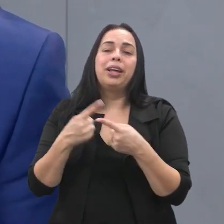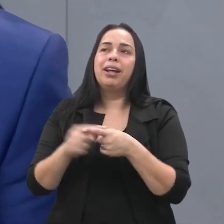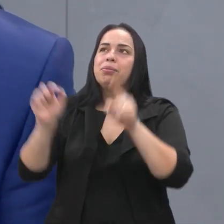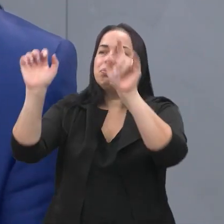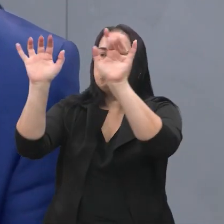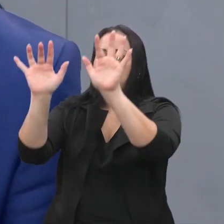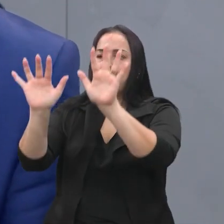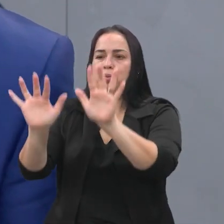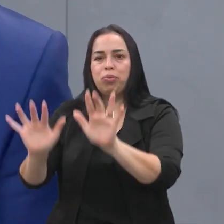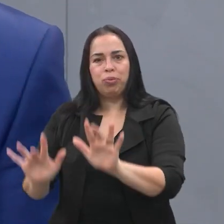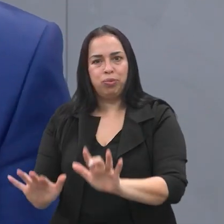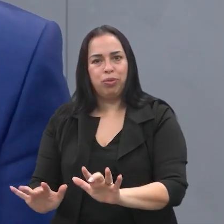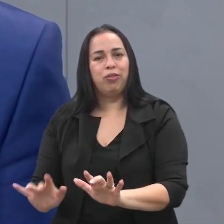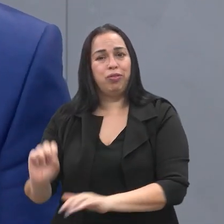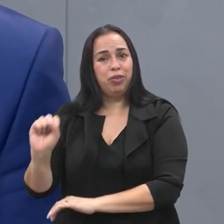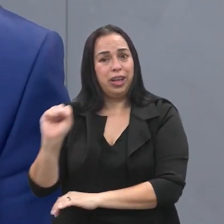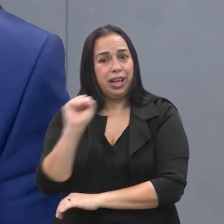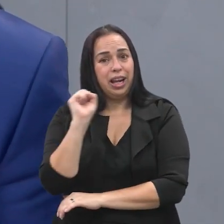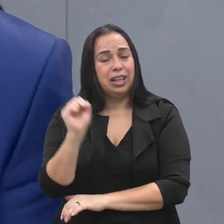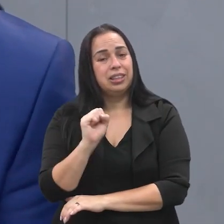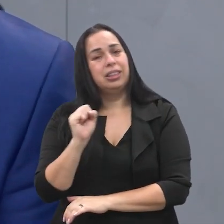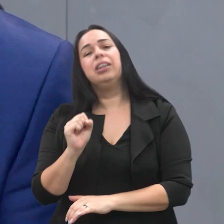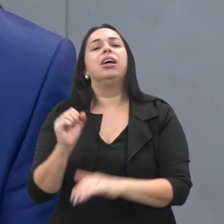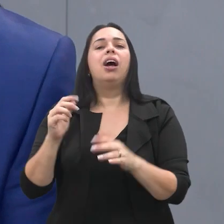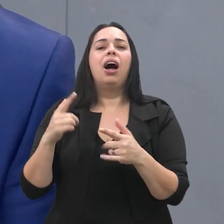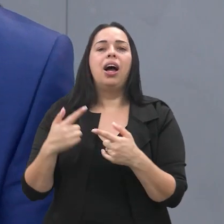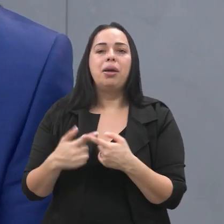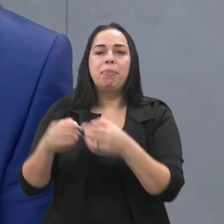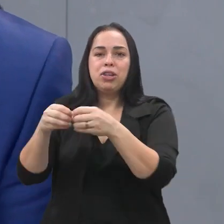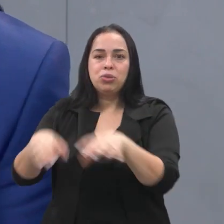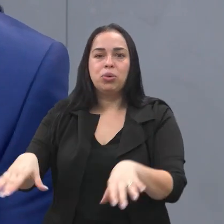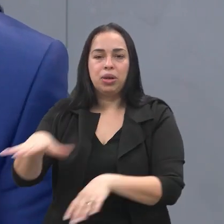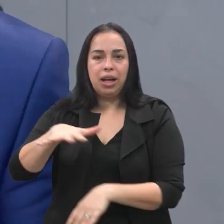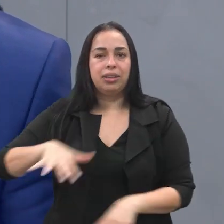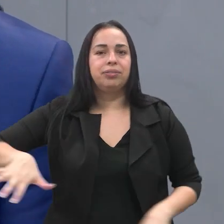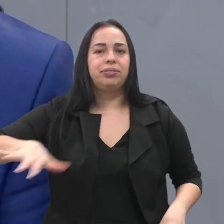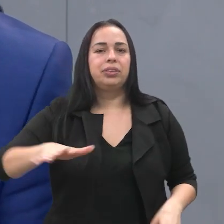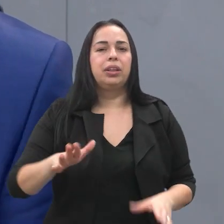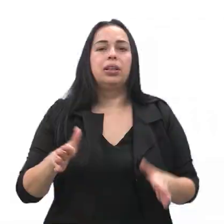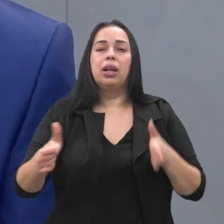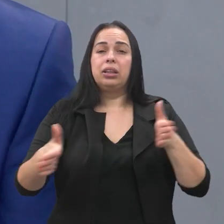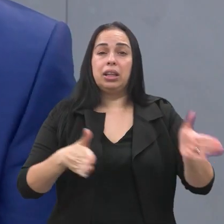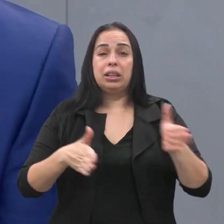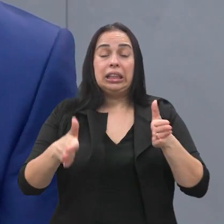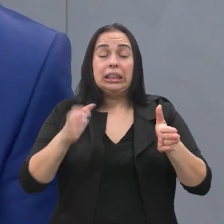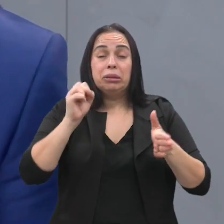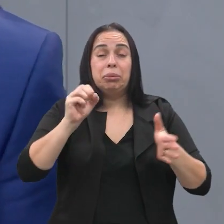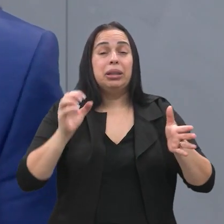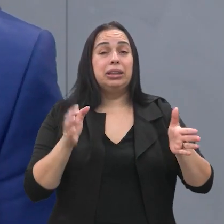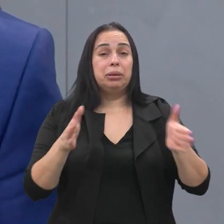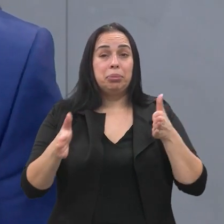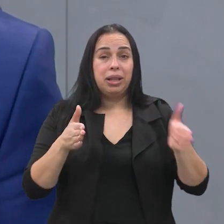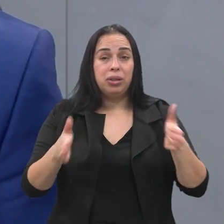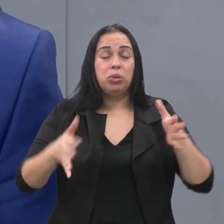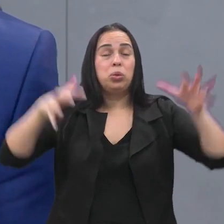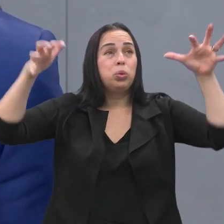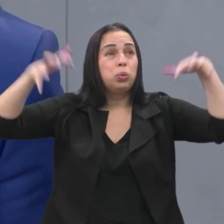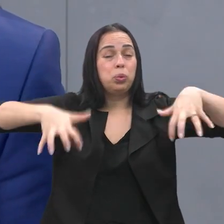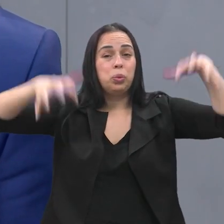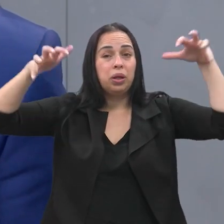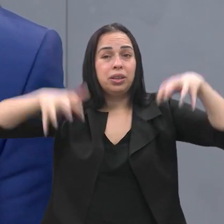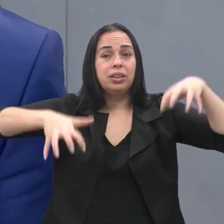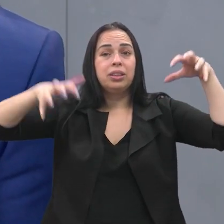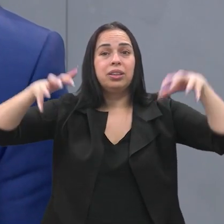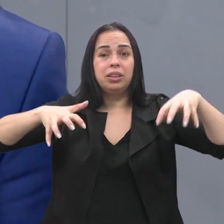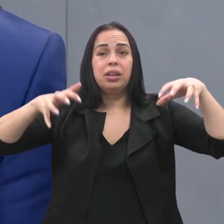episódio de geadas, e essa foi geadas muito severas, e aí comprometeu toda a produção. Se eu tenho um período muito chuvoso em determinado